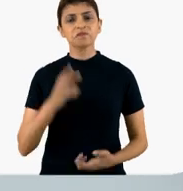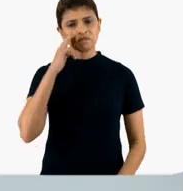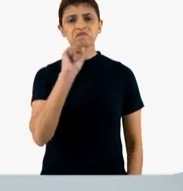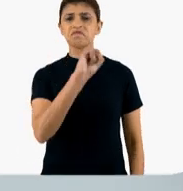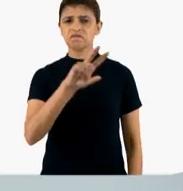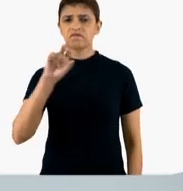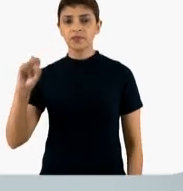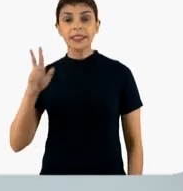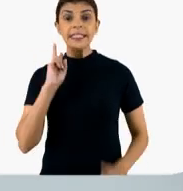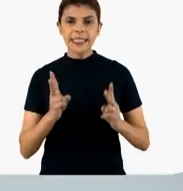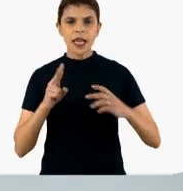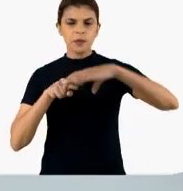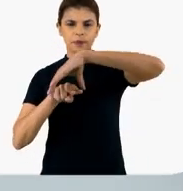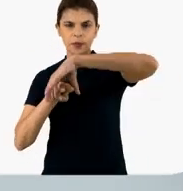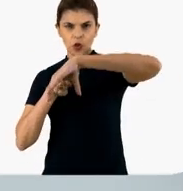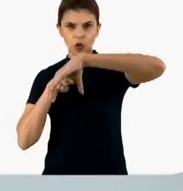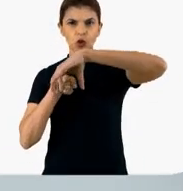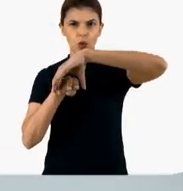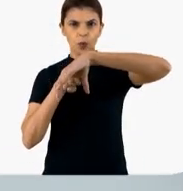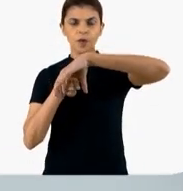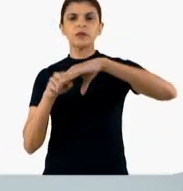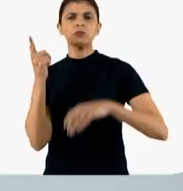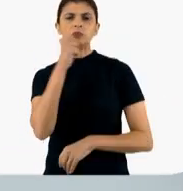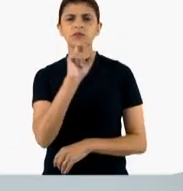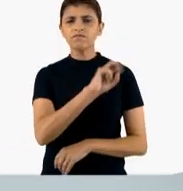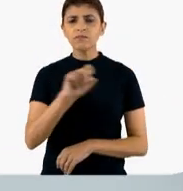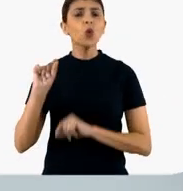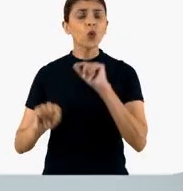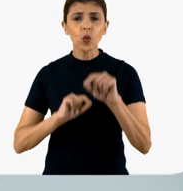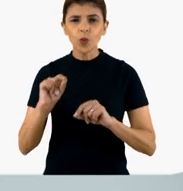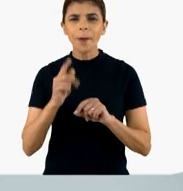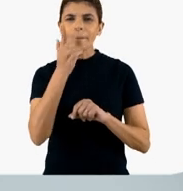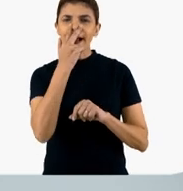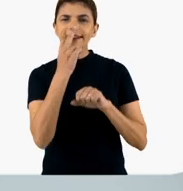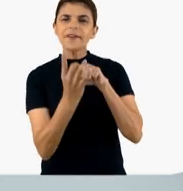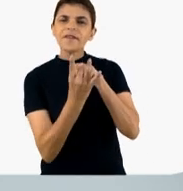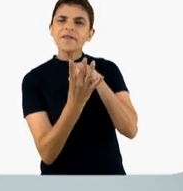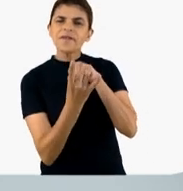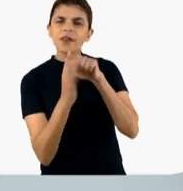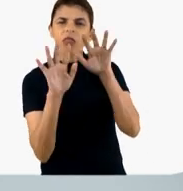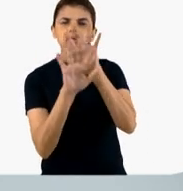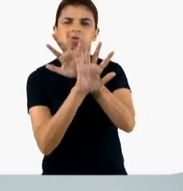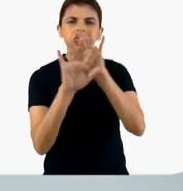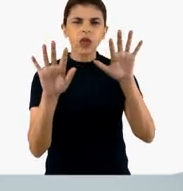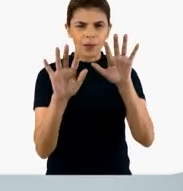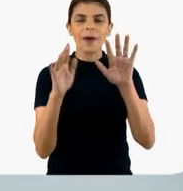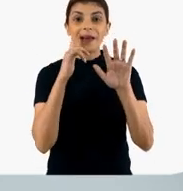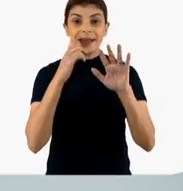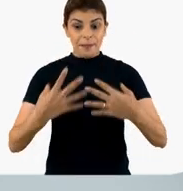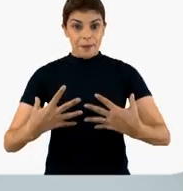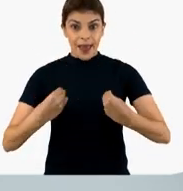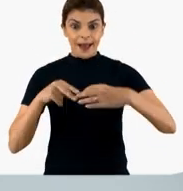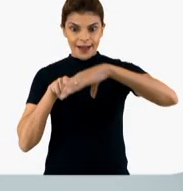A gente tem visto na tomografia o padrão mais clássico mesmo, que é o de vidro fosco, esse é o que predomina. O vidro fosco ele pode vir junto